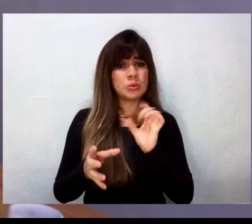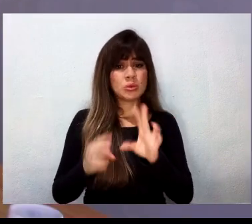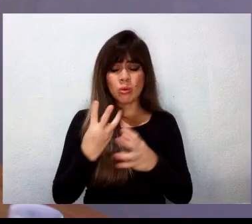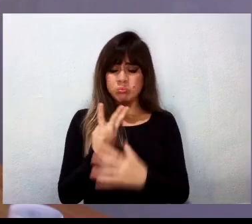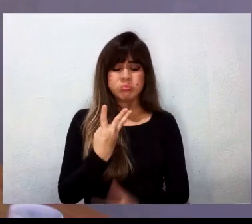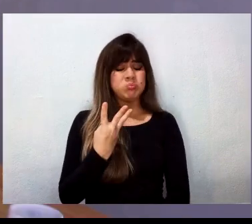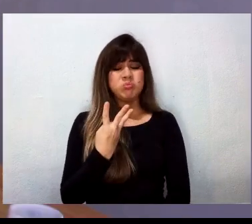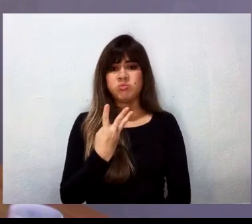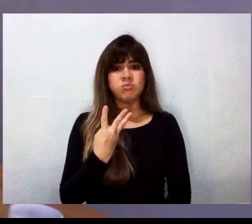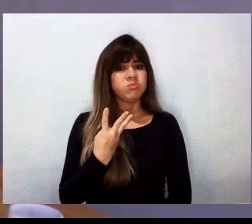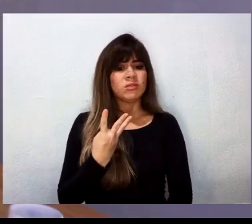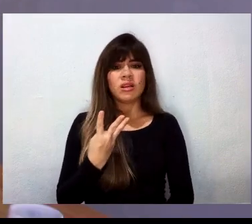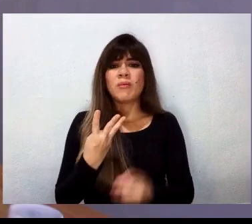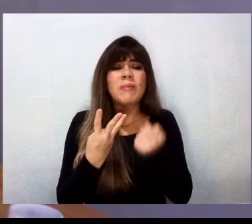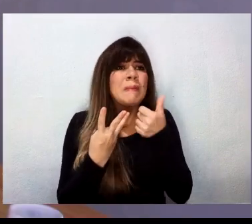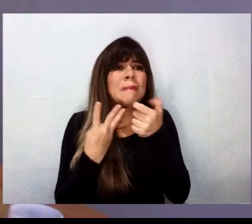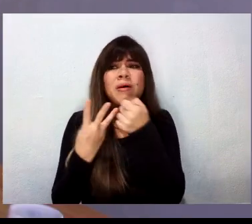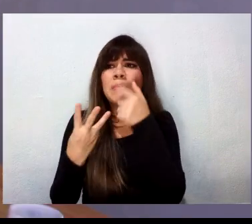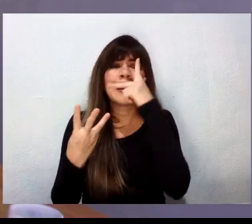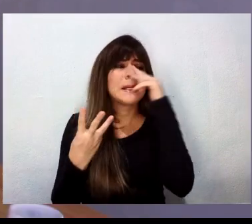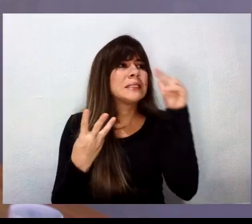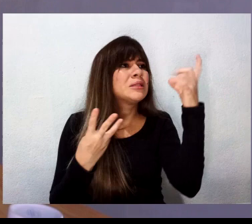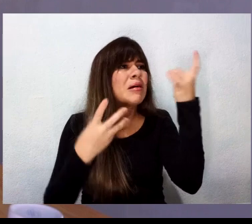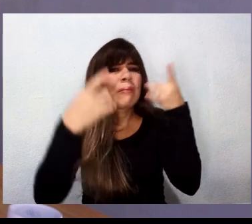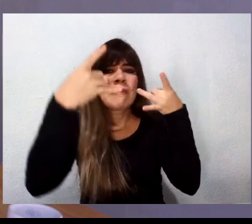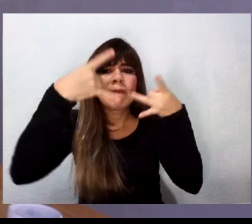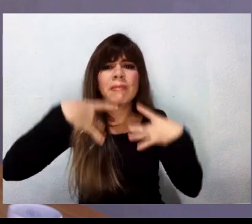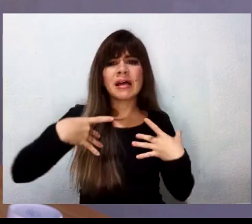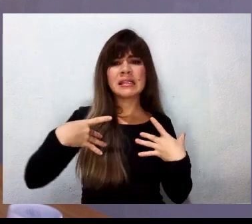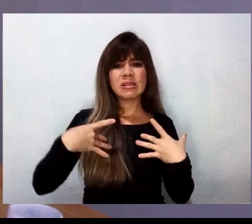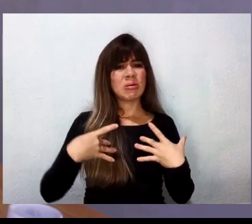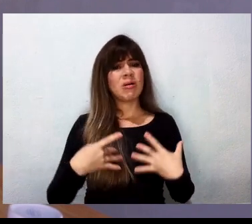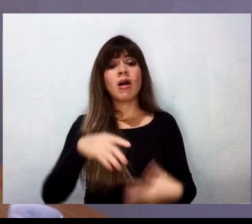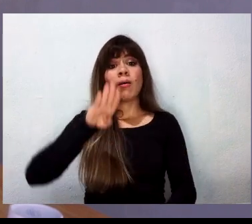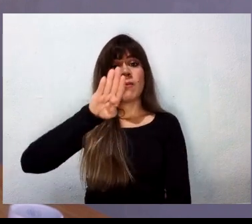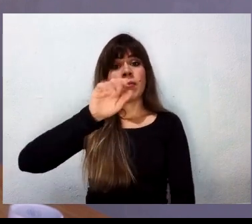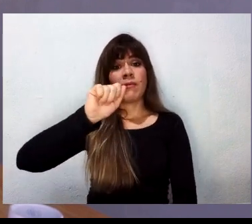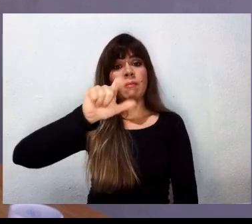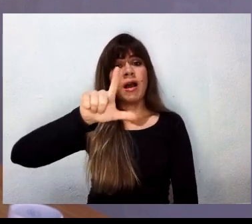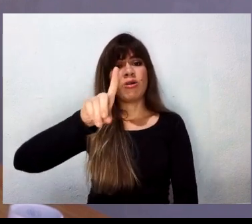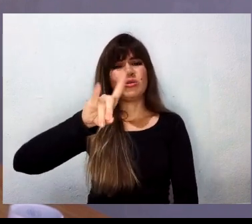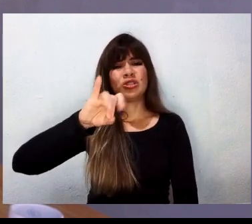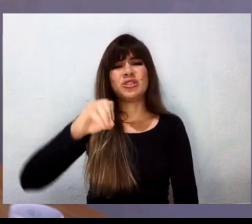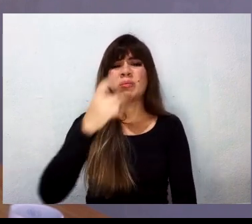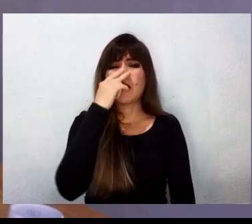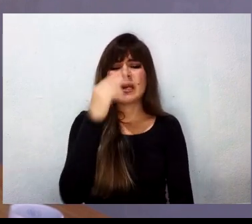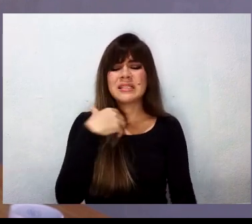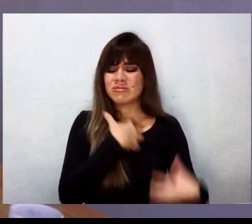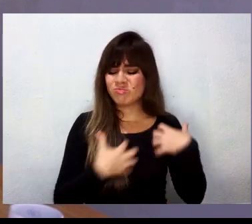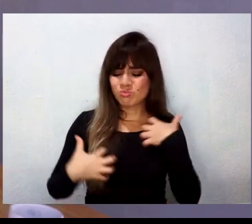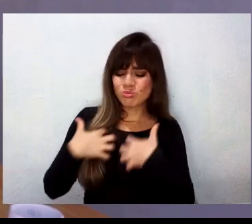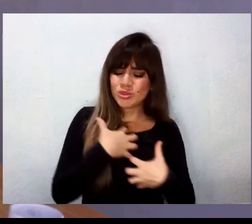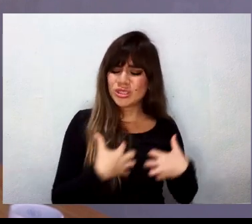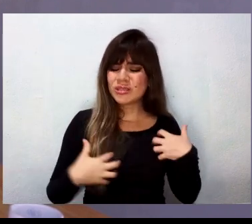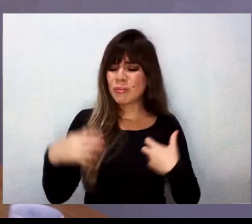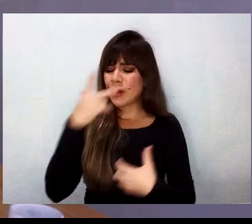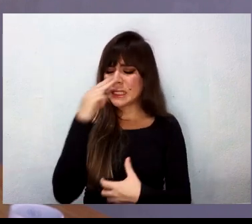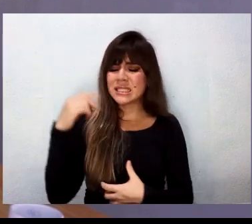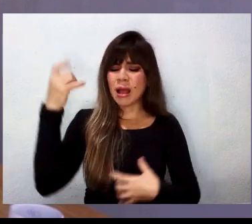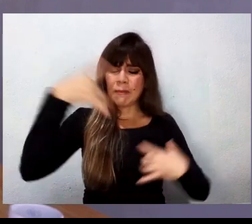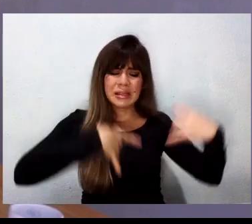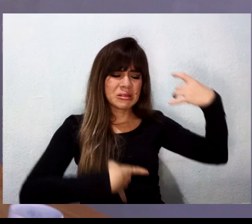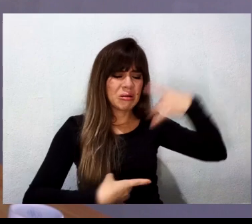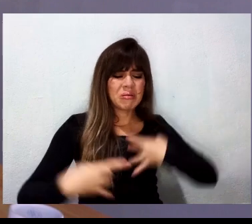naquele momento de um pouco de abandono, sabe? O Baldio traz muito isso, porque a gente estava se sentindo naquele momento um